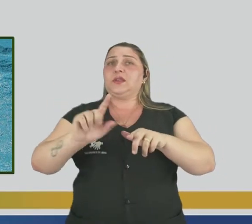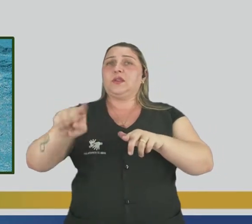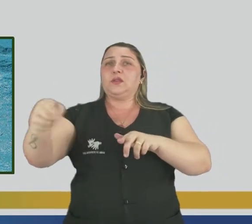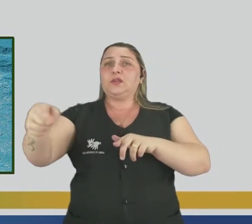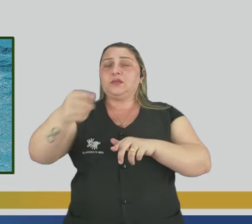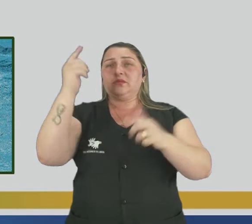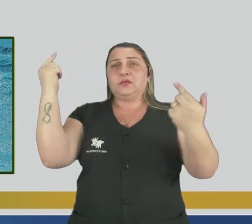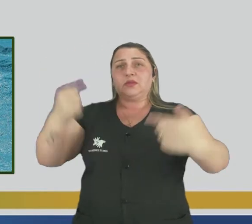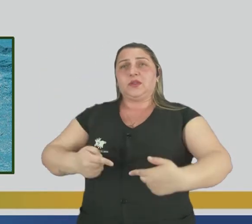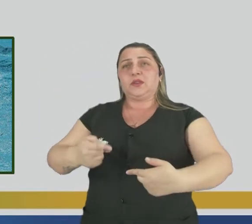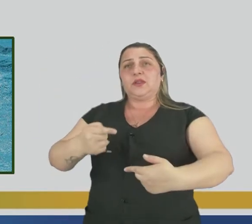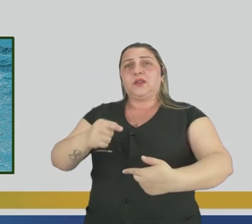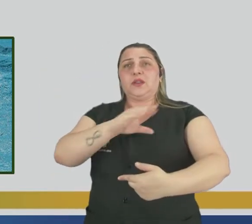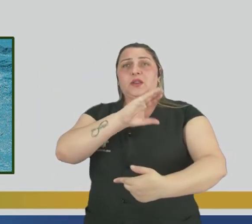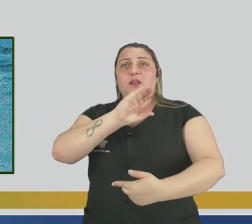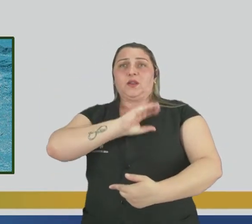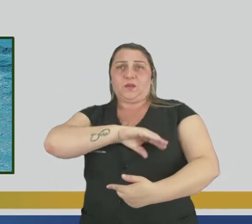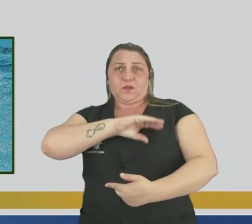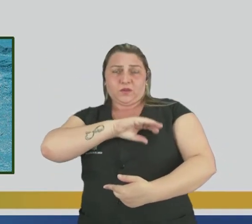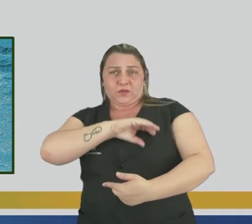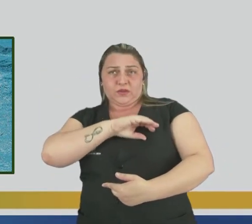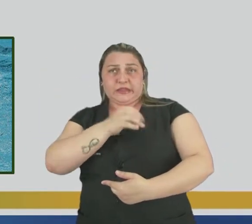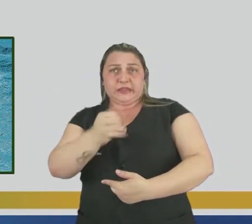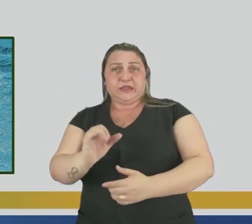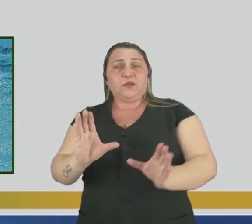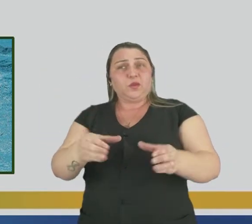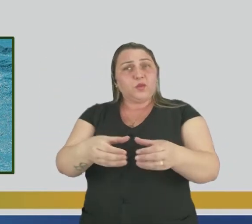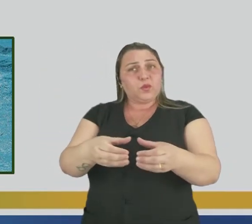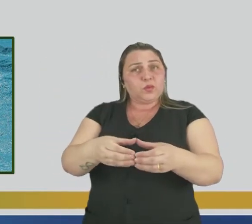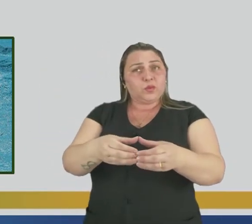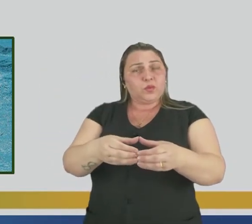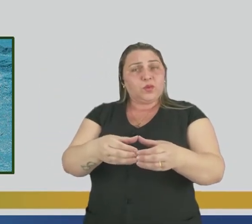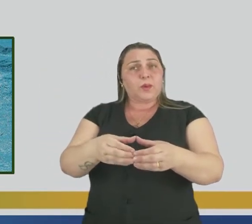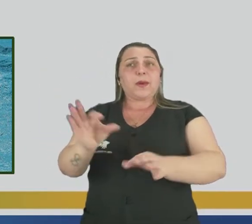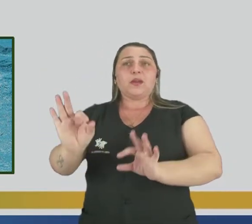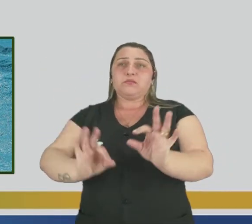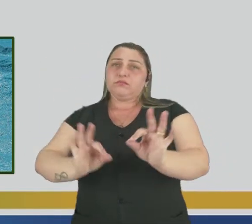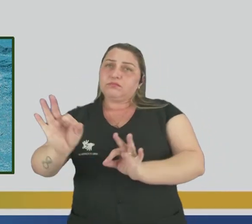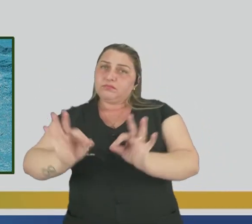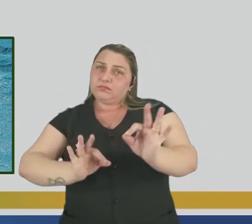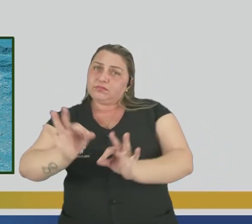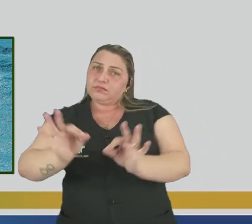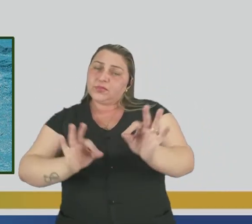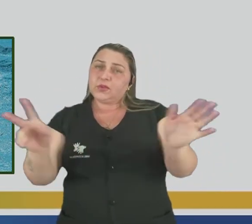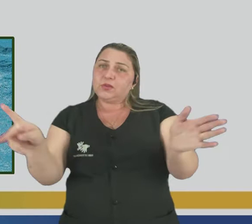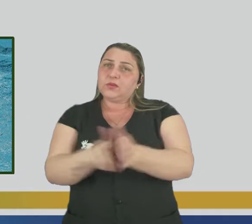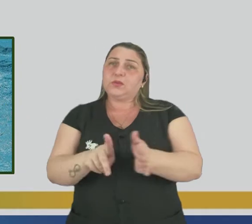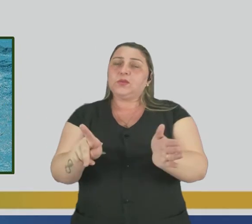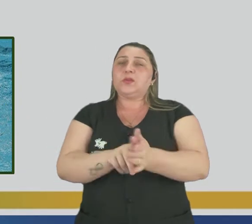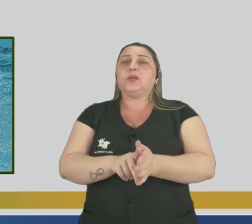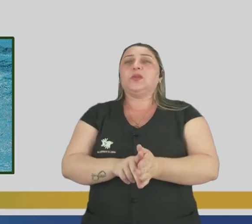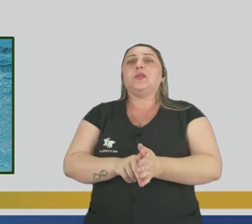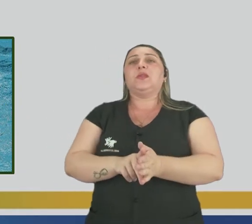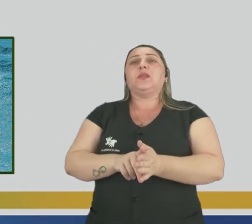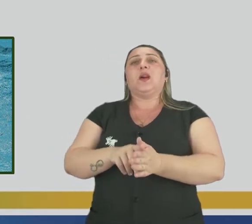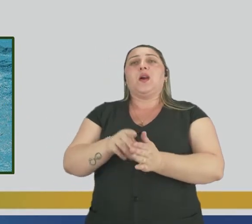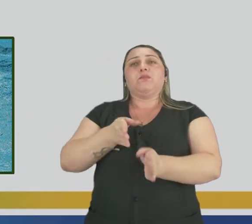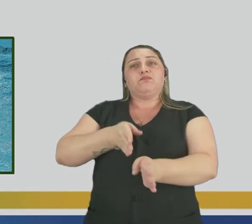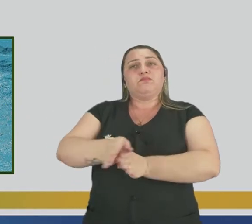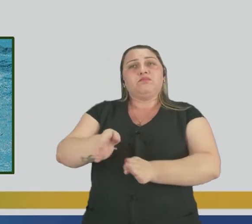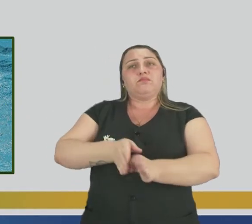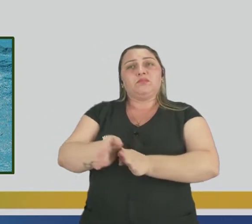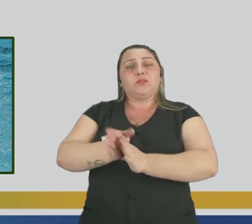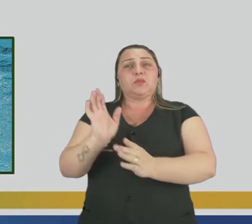adversários e colegas, se a atividade for em grupo, para organizar suas próprias ações orientadas